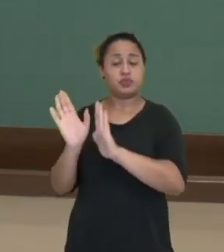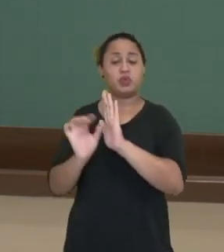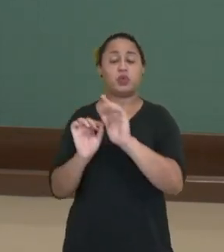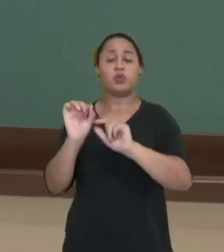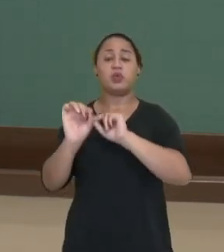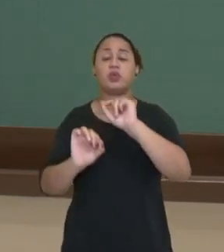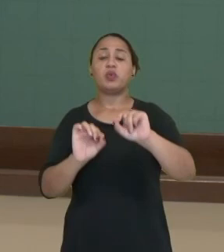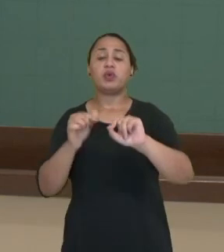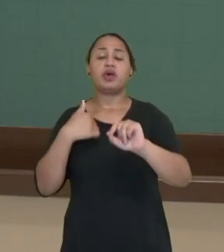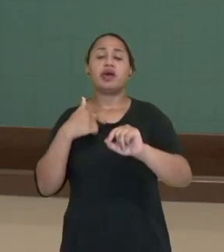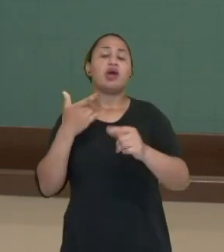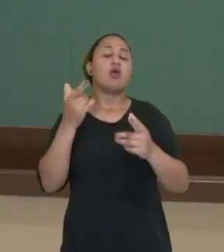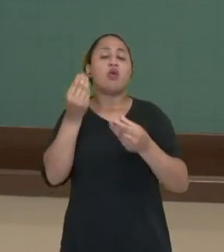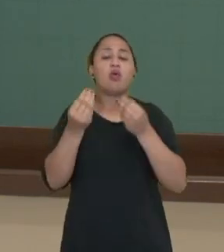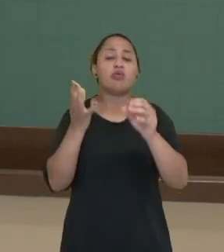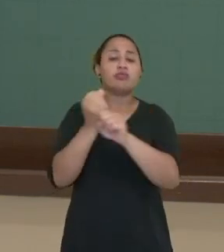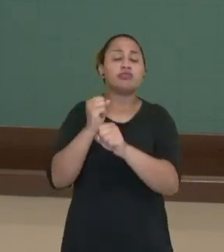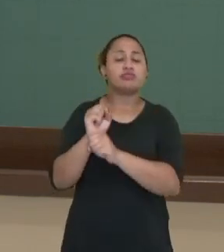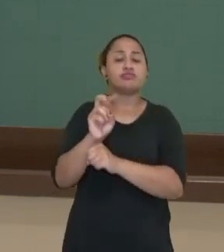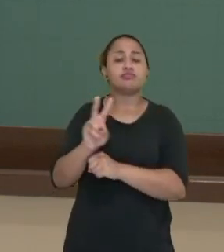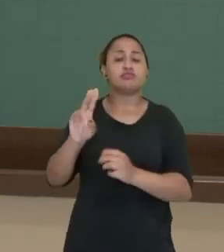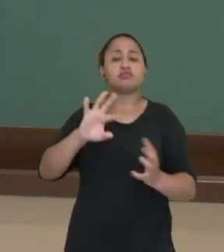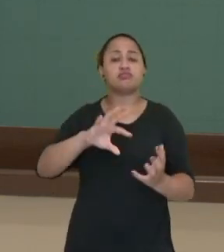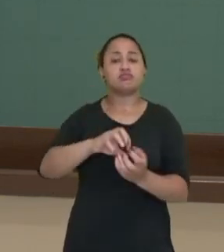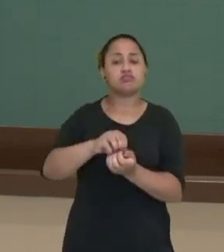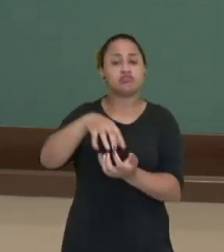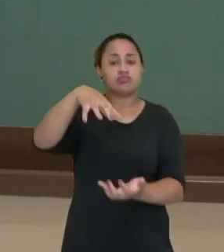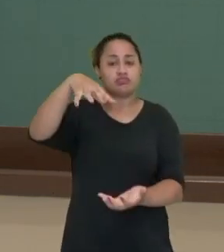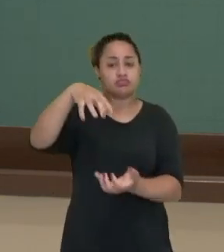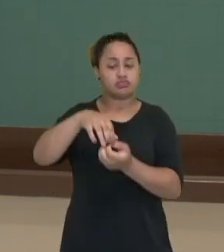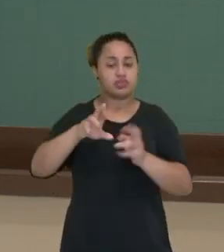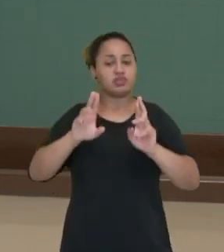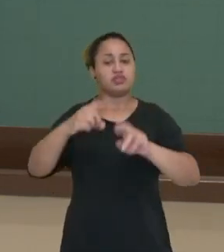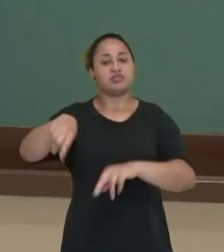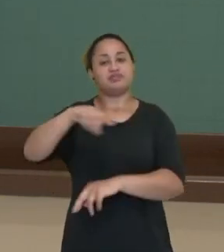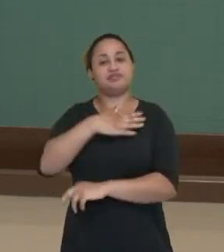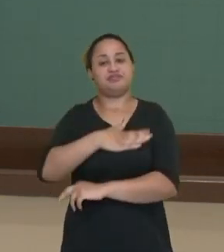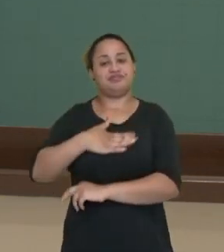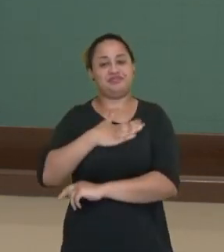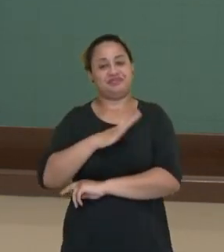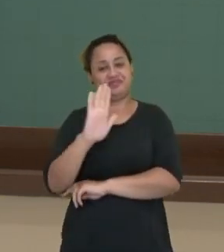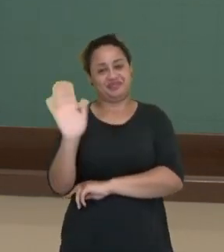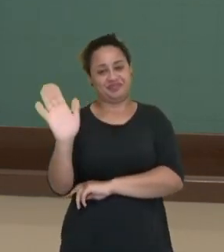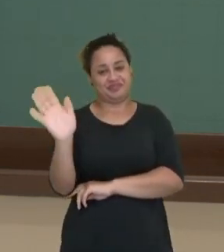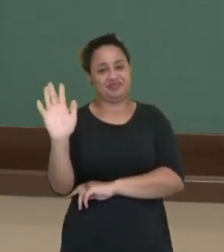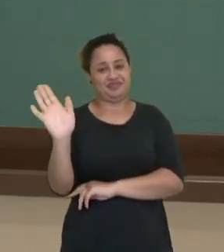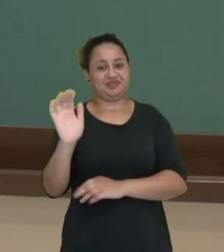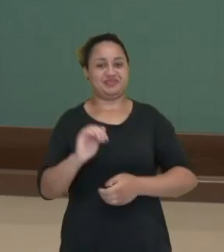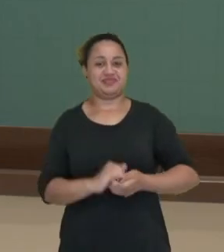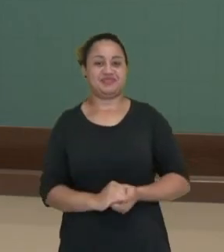trabalhamos exatamente como calcular volume de prisma. Espero que vocês tenham gostado e até